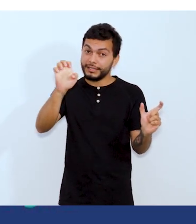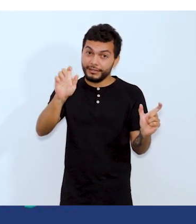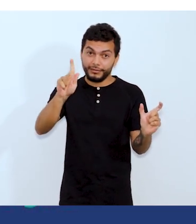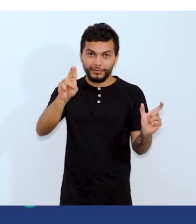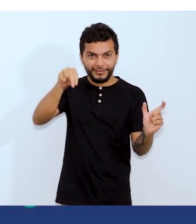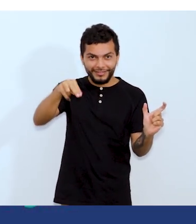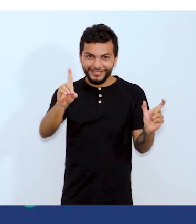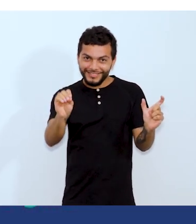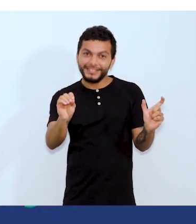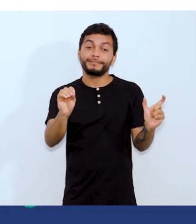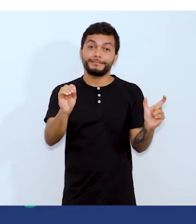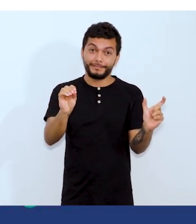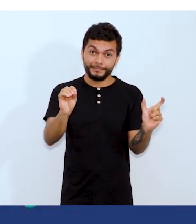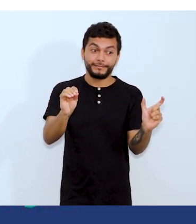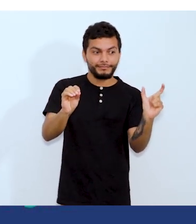segundo,